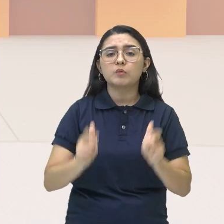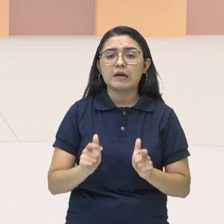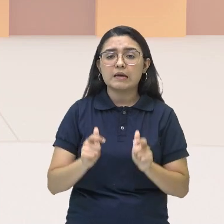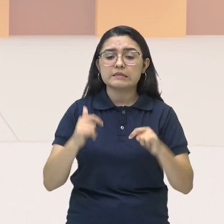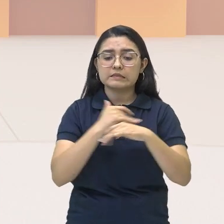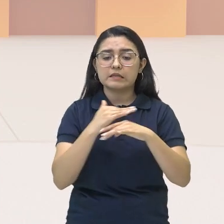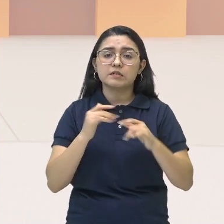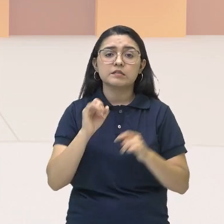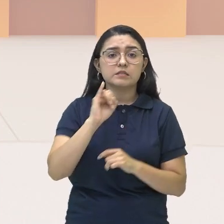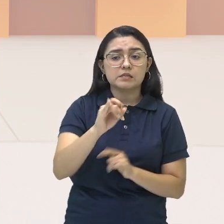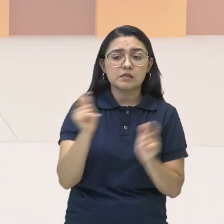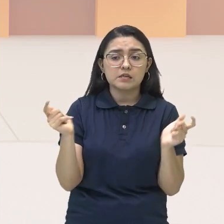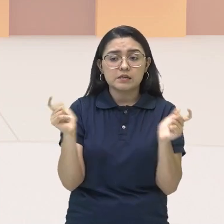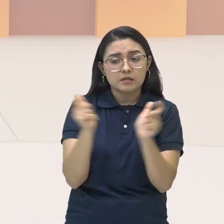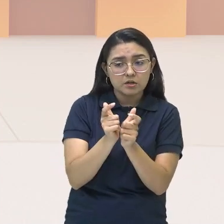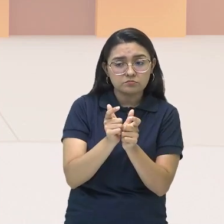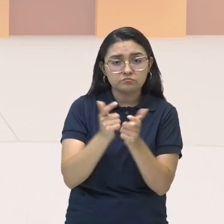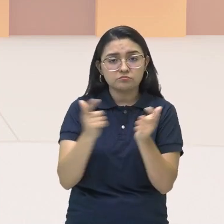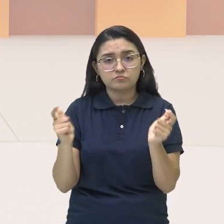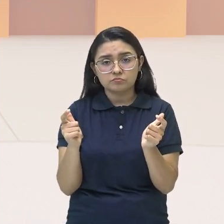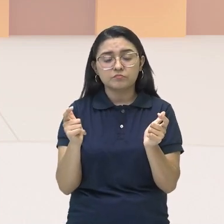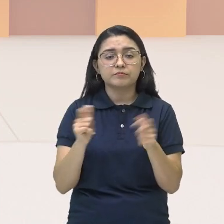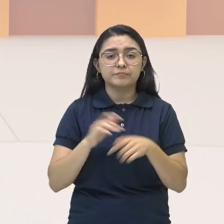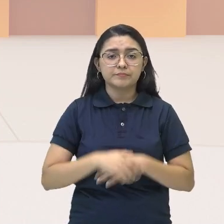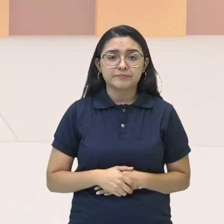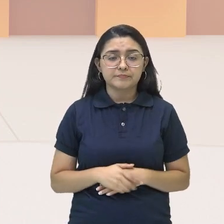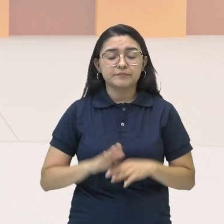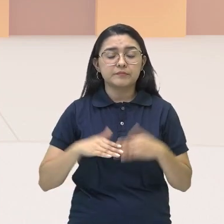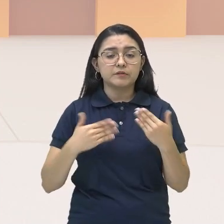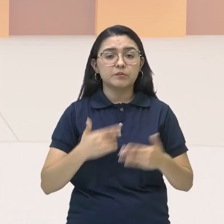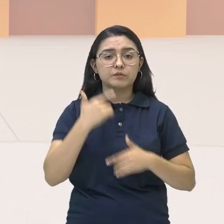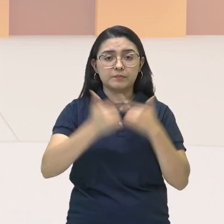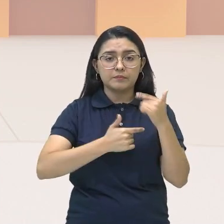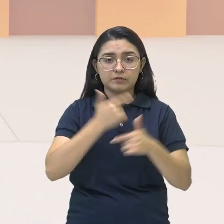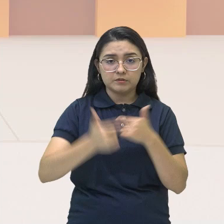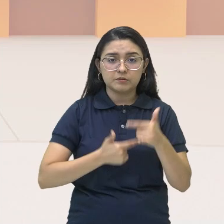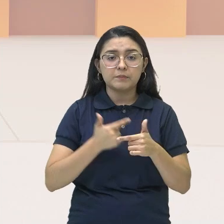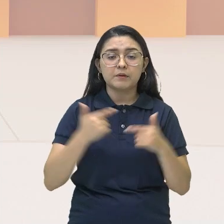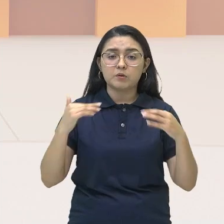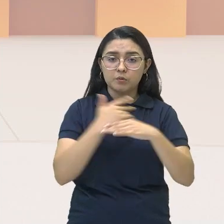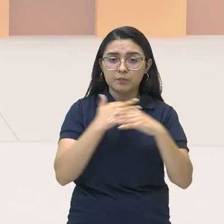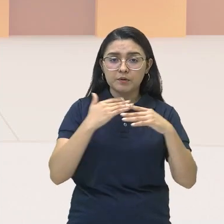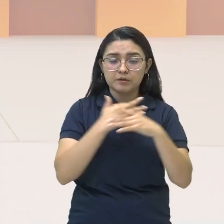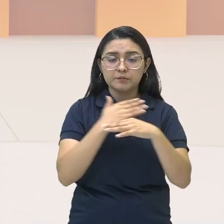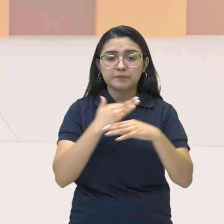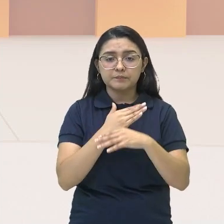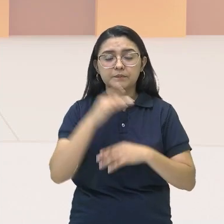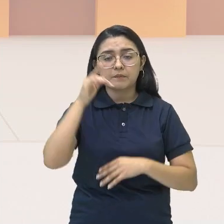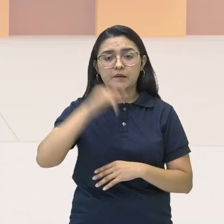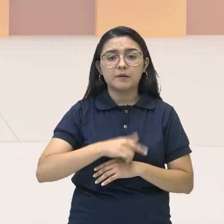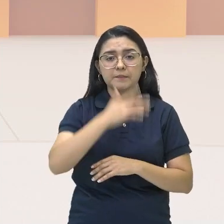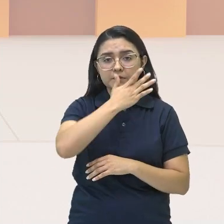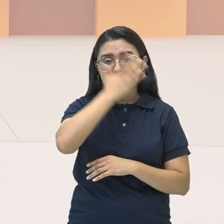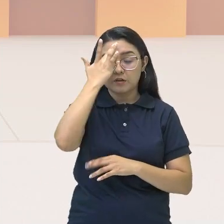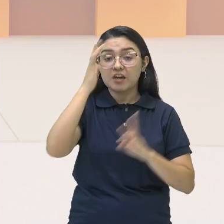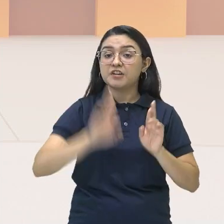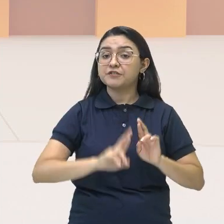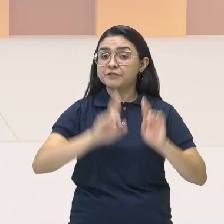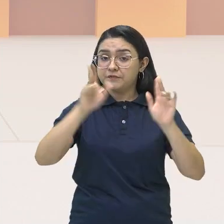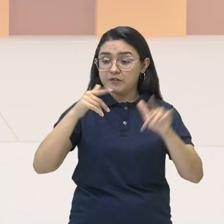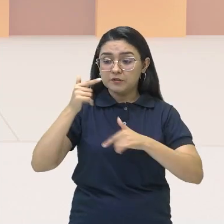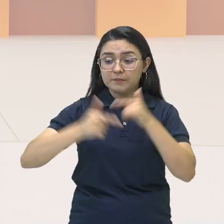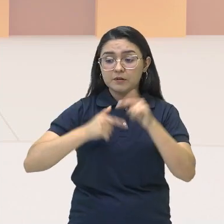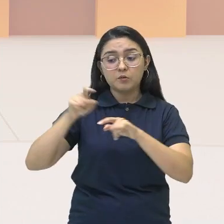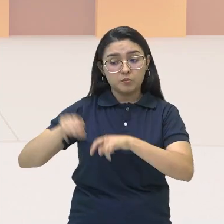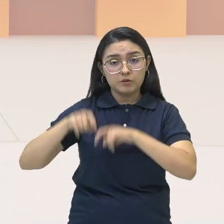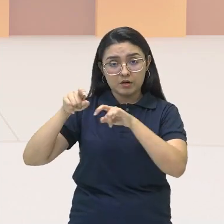cidade, da localização da cidade. Então, o trabalhador rural, o trabalhador urbano, é aquele, então, diferente do trabalhador rural, que está